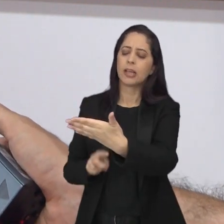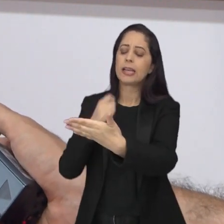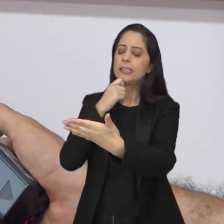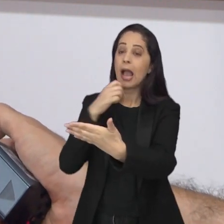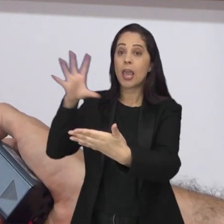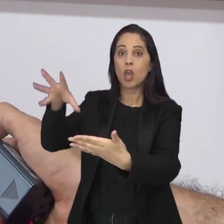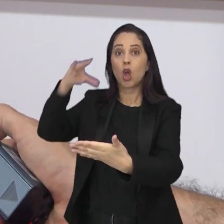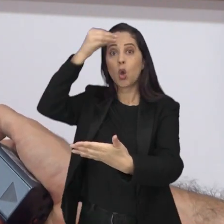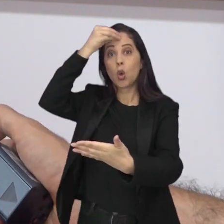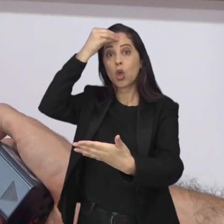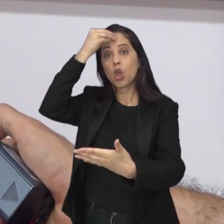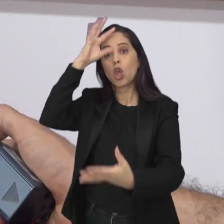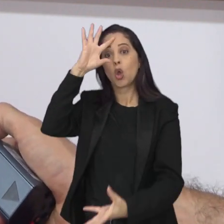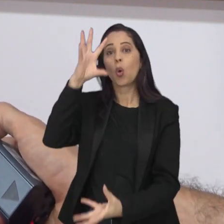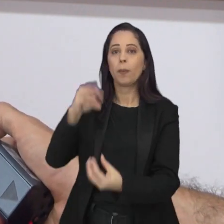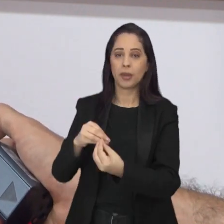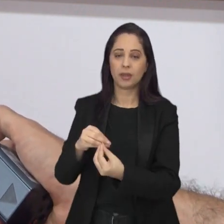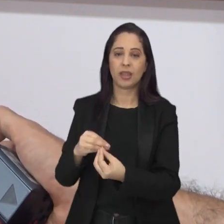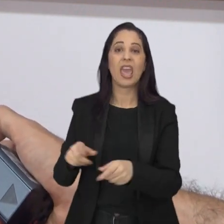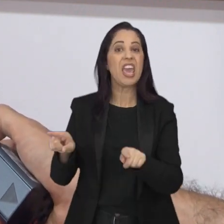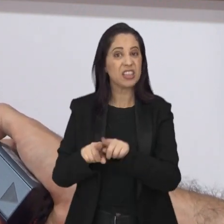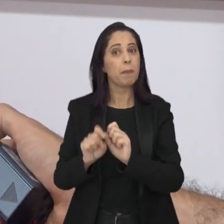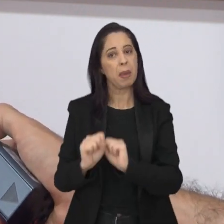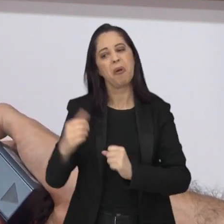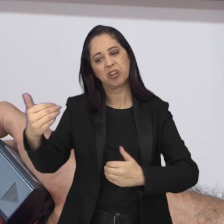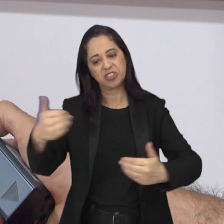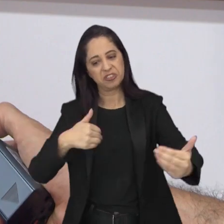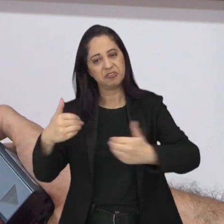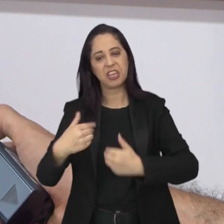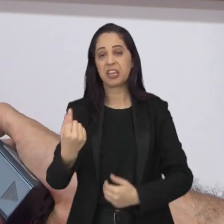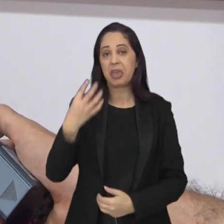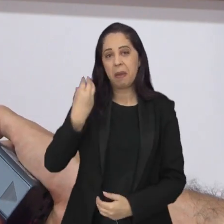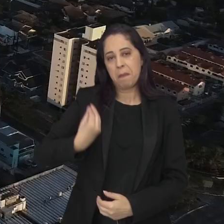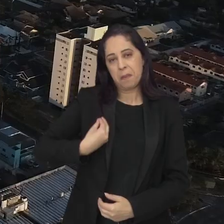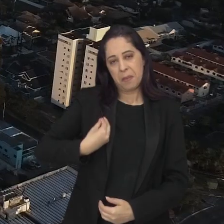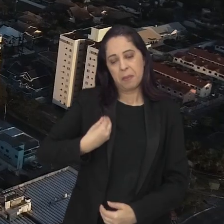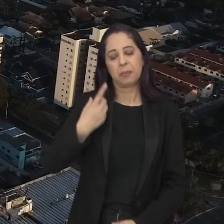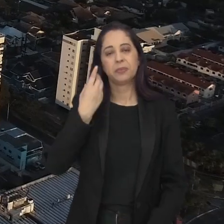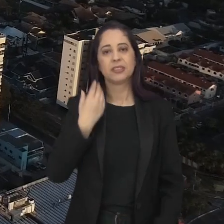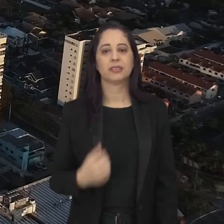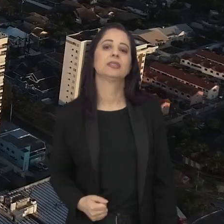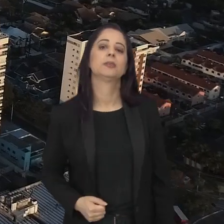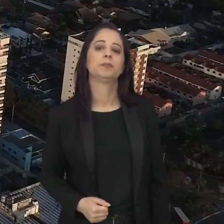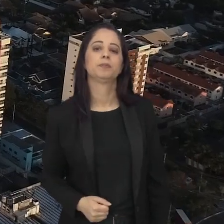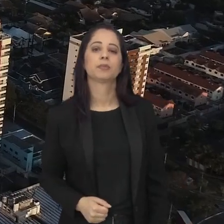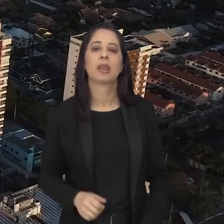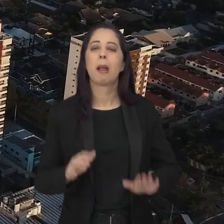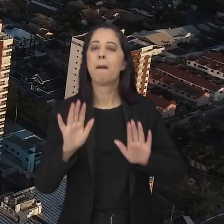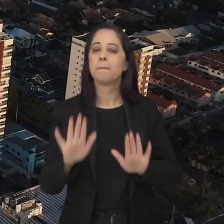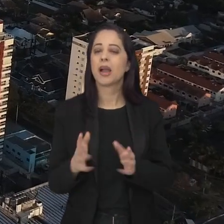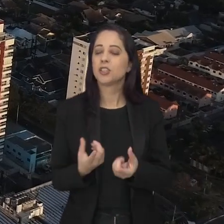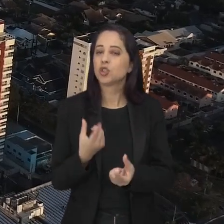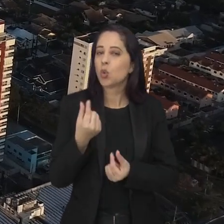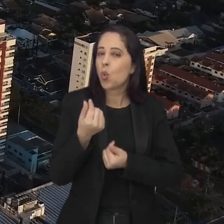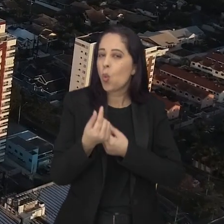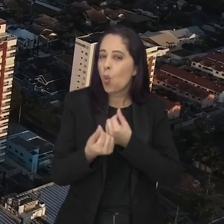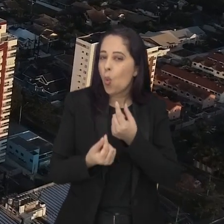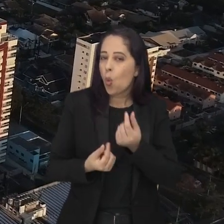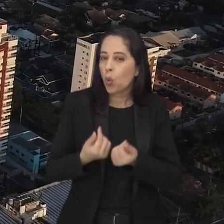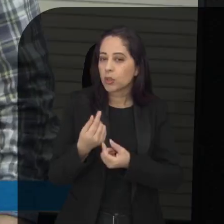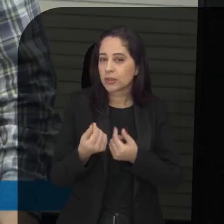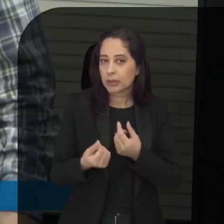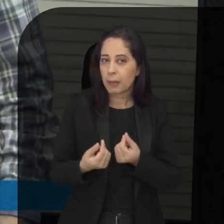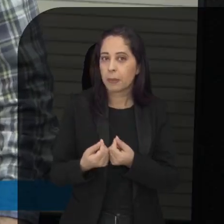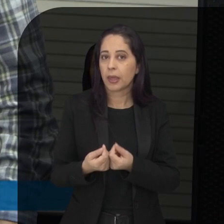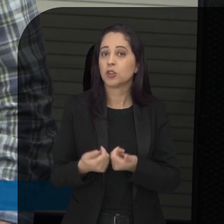qualquer dúvida também, eu acho que as portas também sempre estão abertas aí para maiores explicações, né? Mas para que esse orçamento seja muito bem